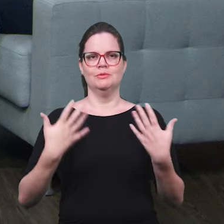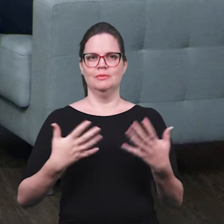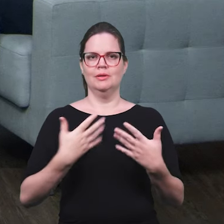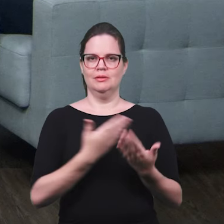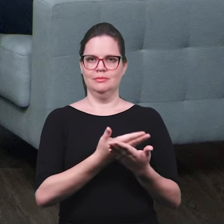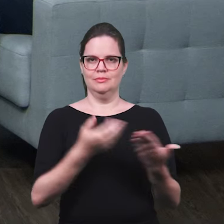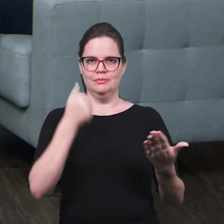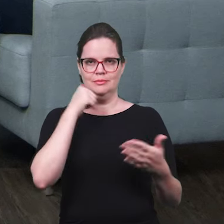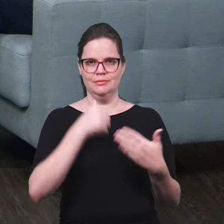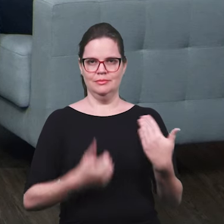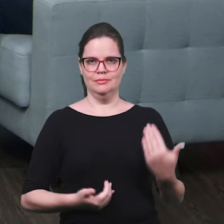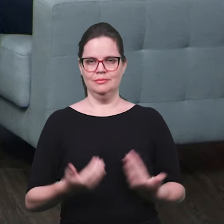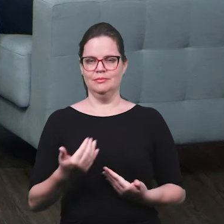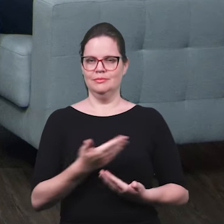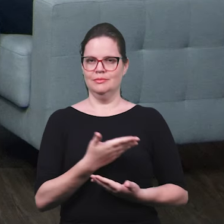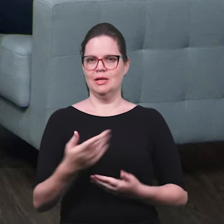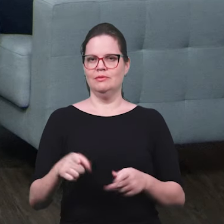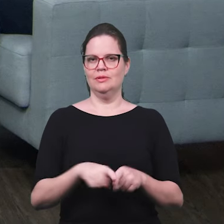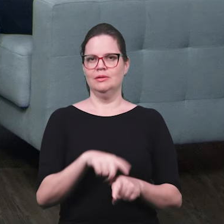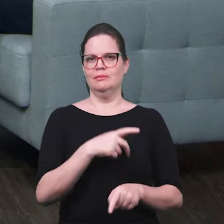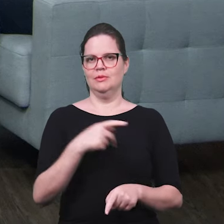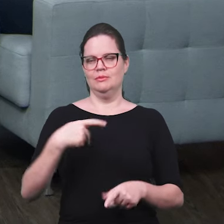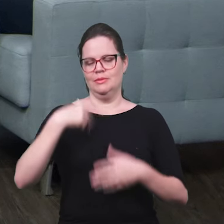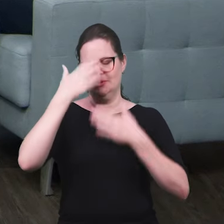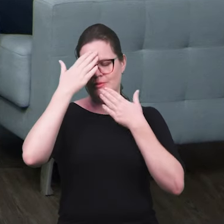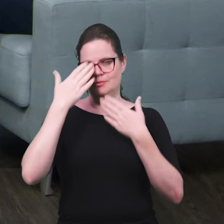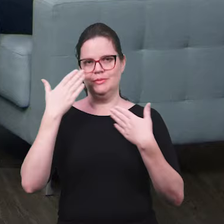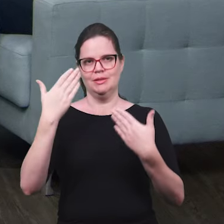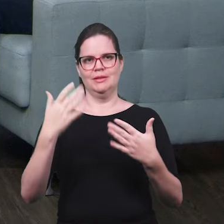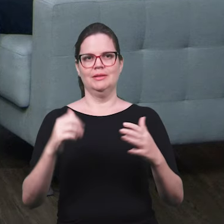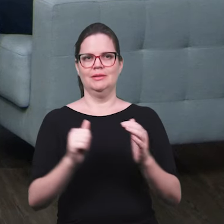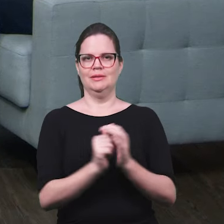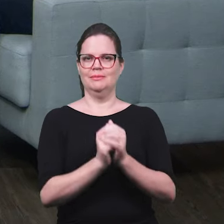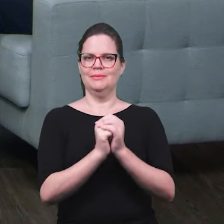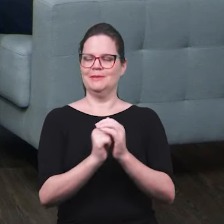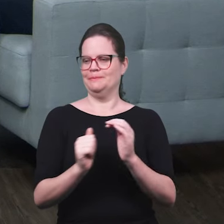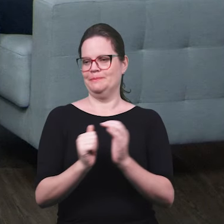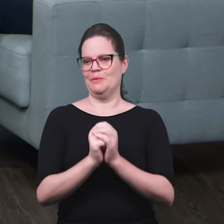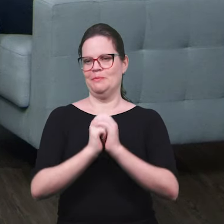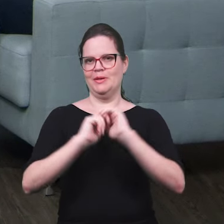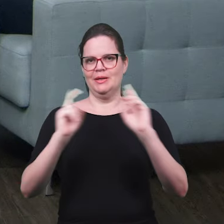uma alegria, irmã Thalita e pastor Alex, obrigado pela participação.